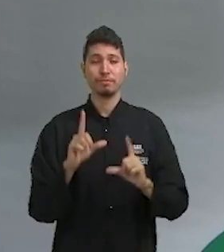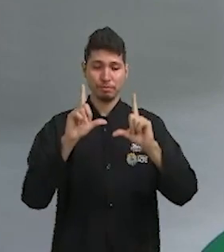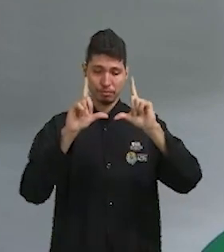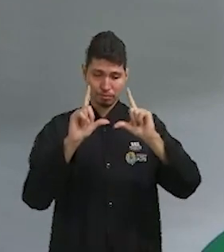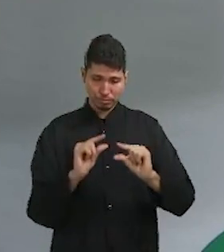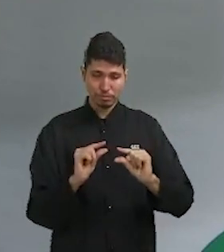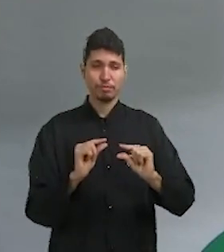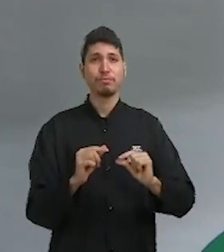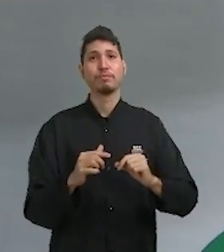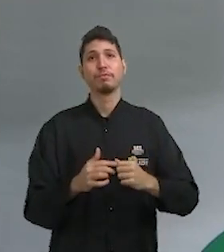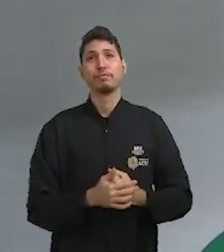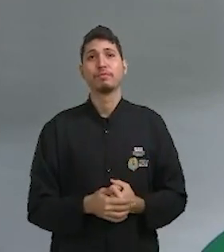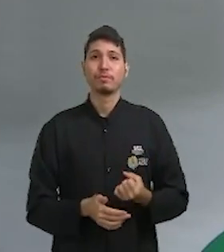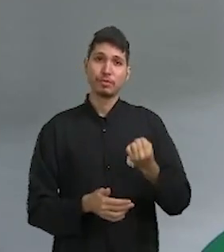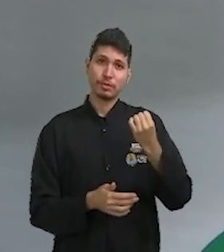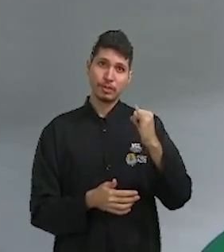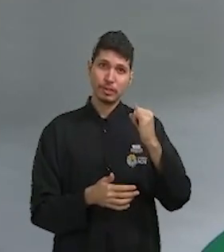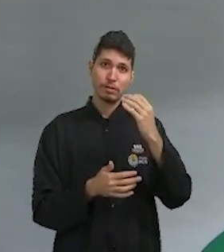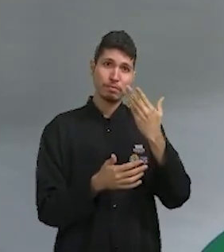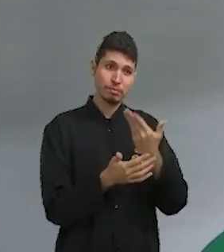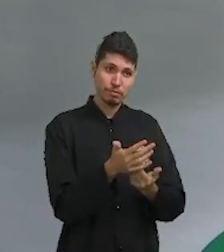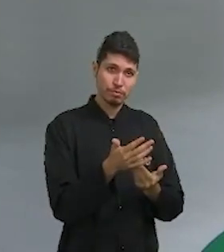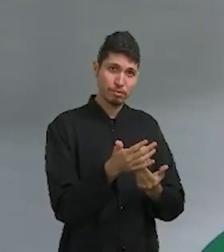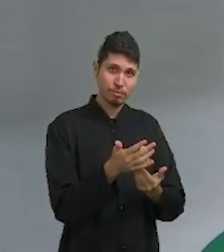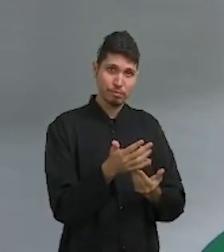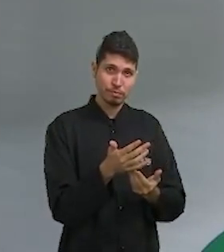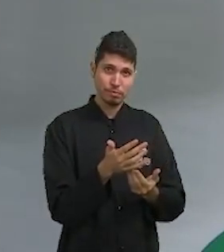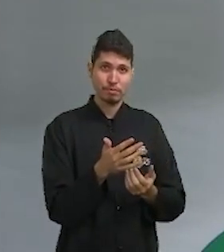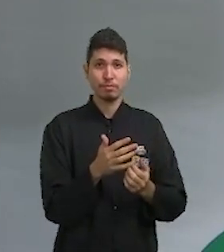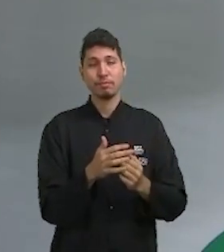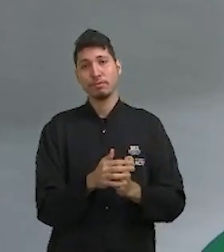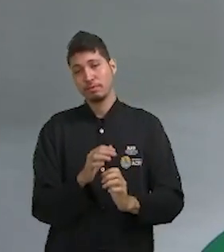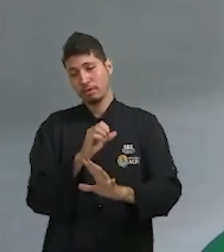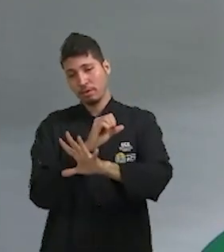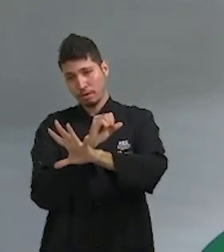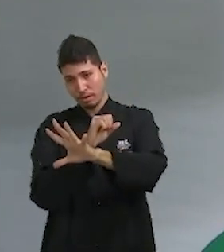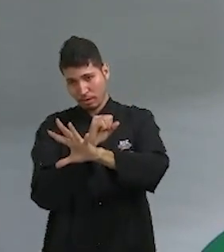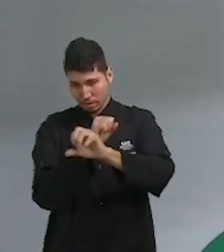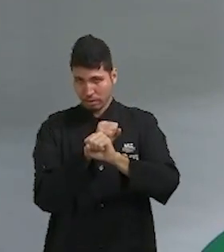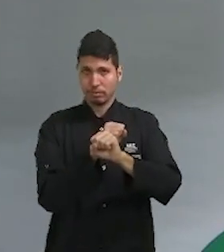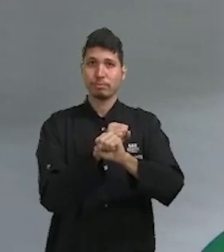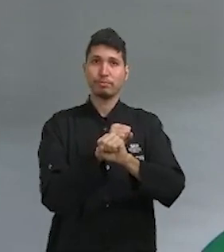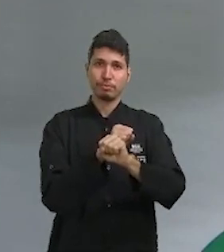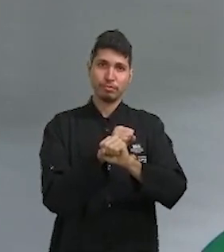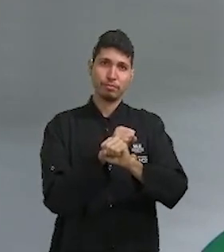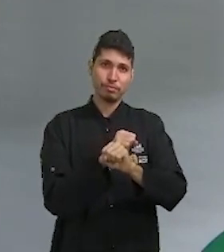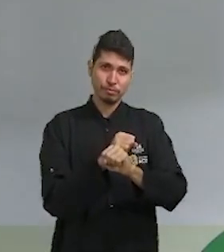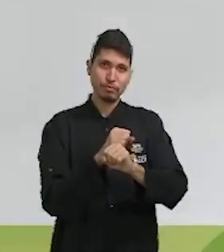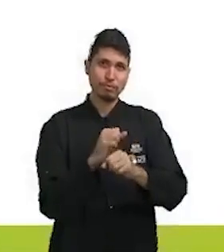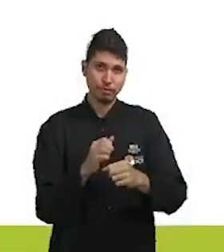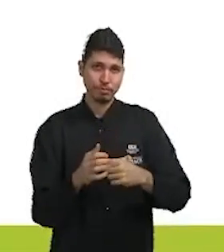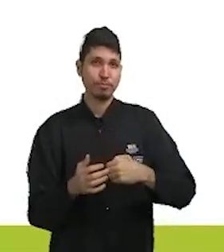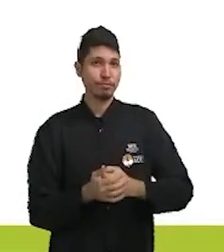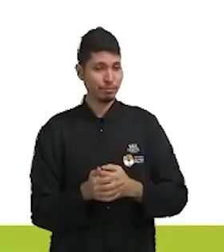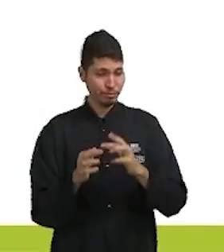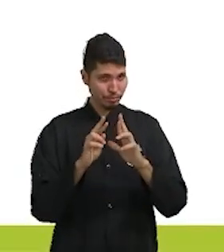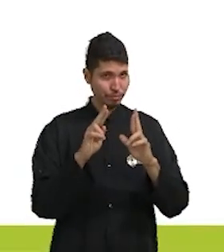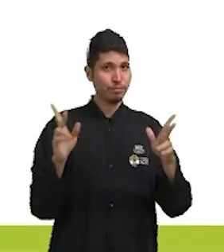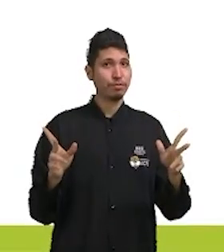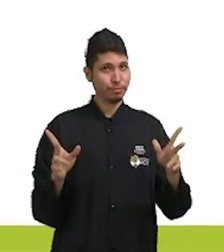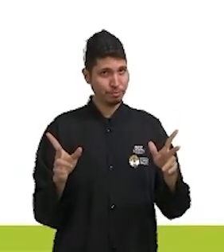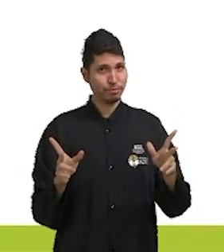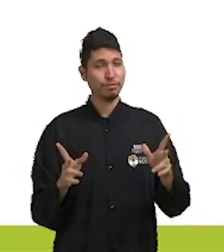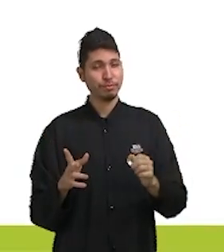redução. Se ele estivesse perdendo, seria um processo de oxidação. Então, ficaria bem fácil para vocês essa dica,